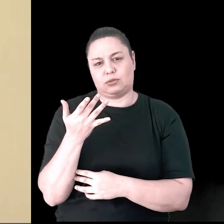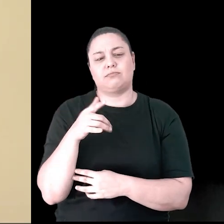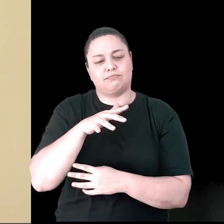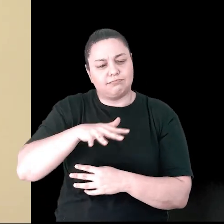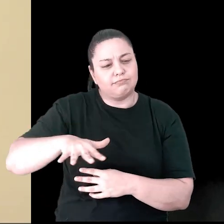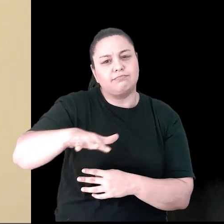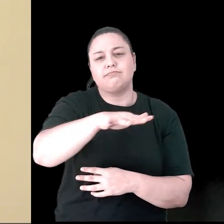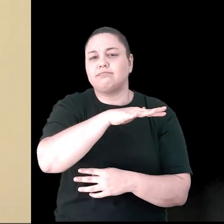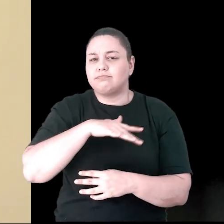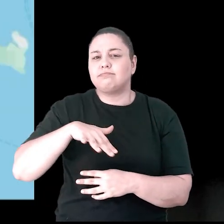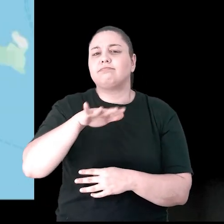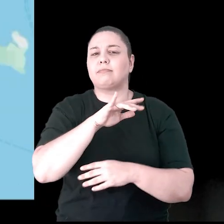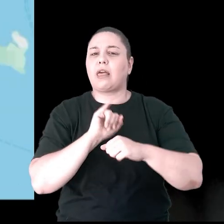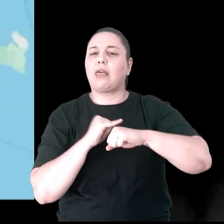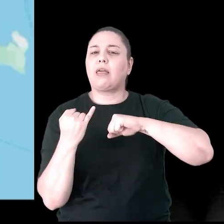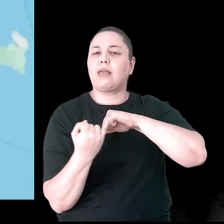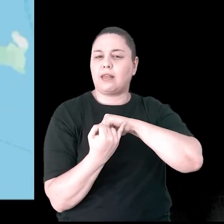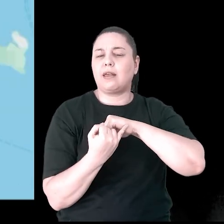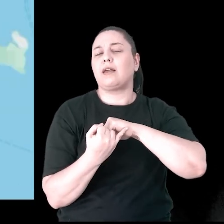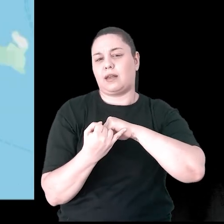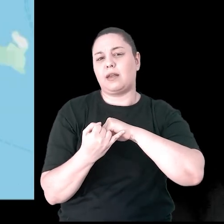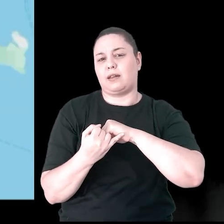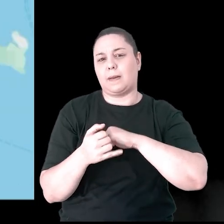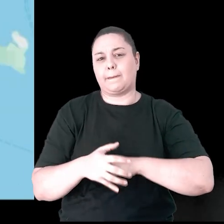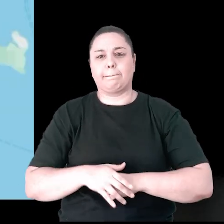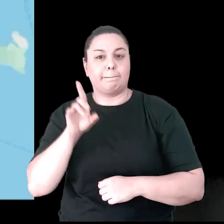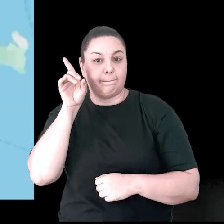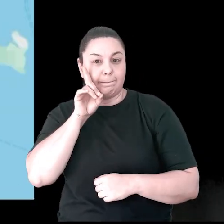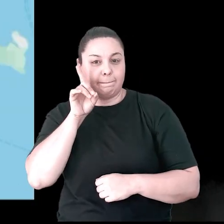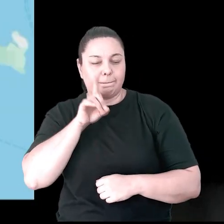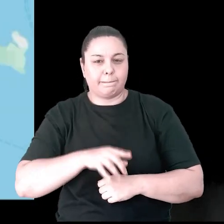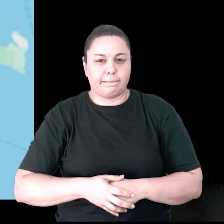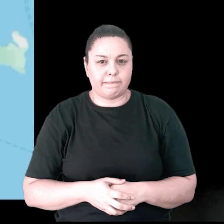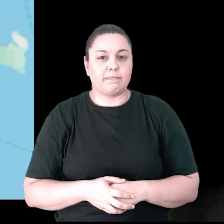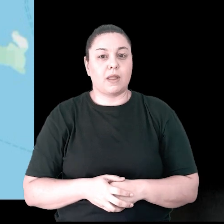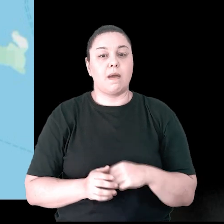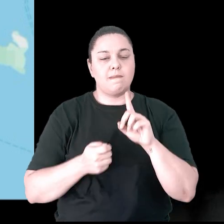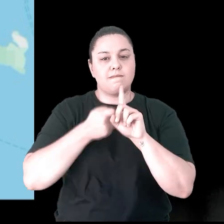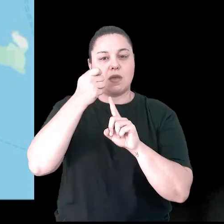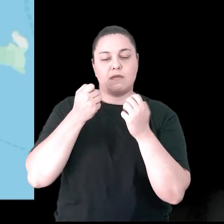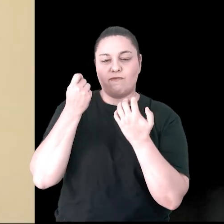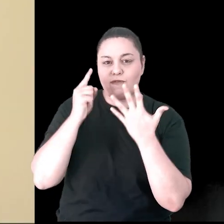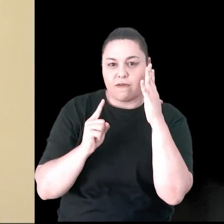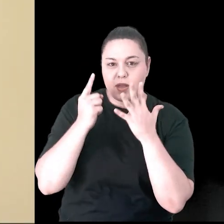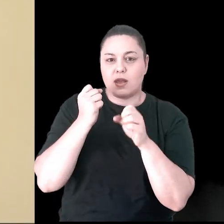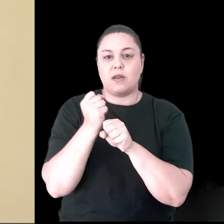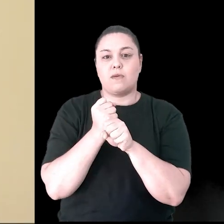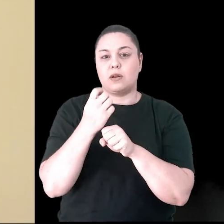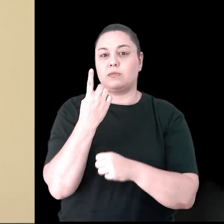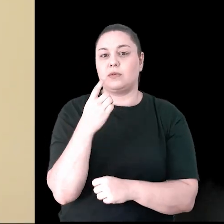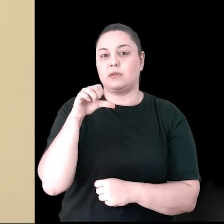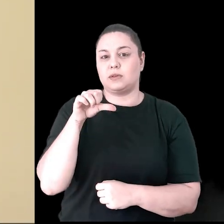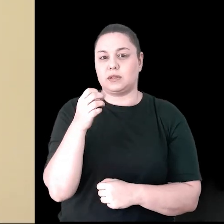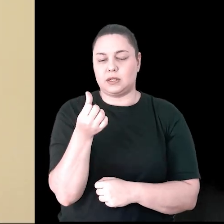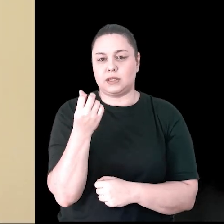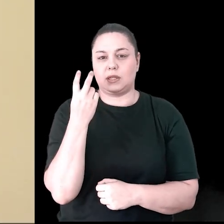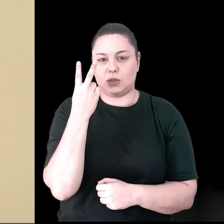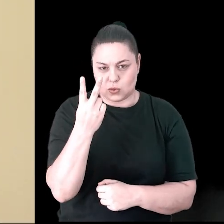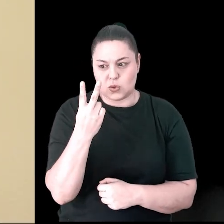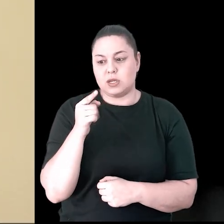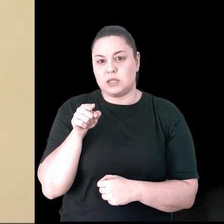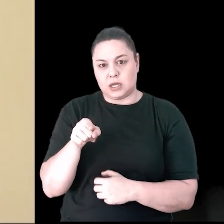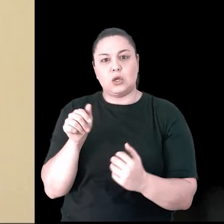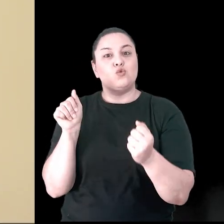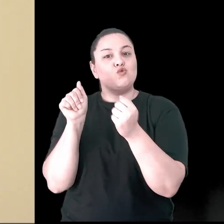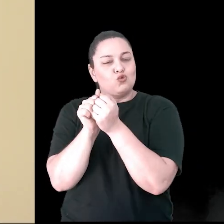fica a leste da cidade de Victoria, na ilha de Vancouver, no estado de Washington. Em fevereiro de